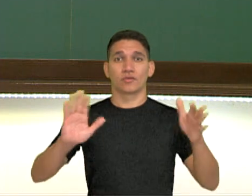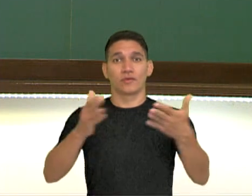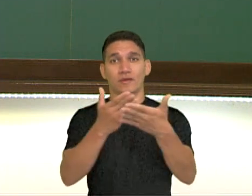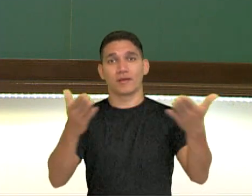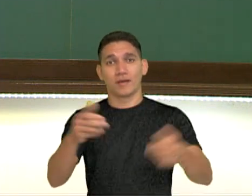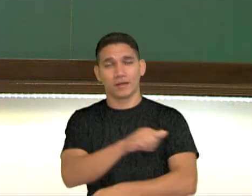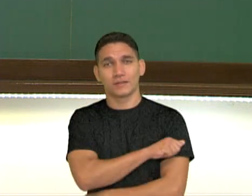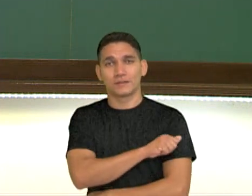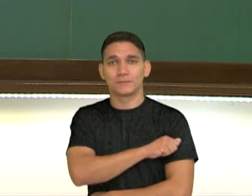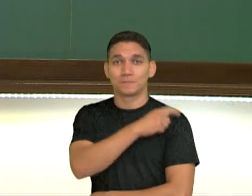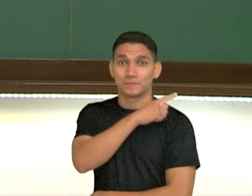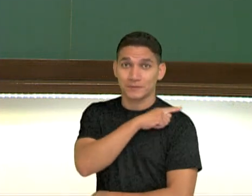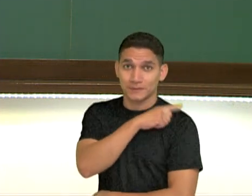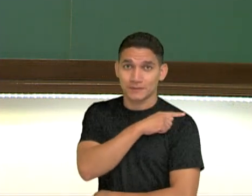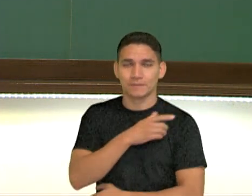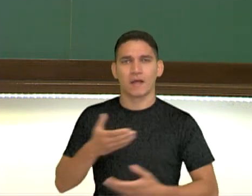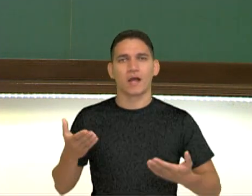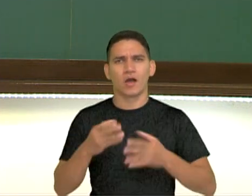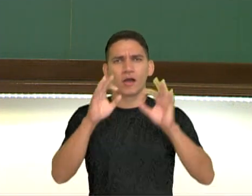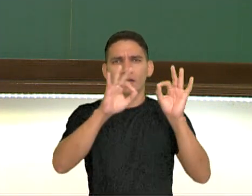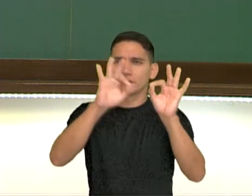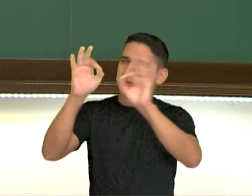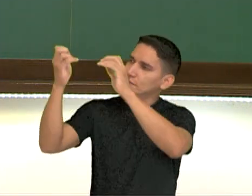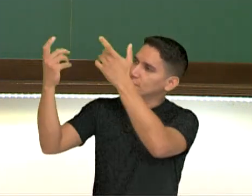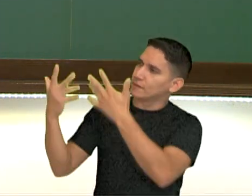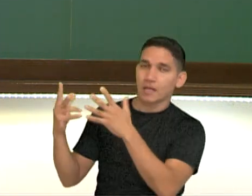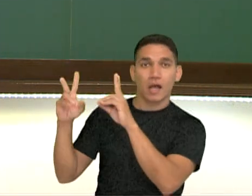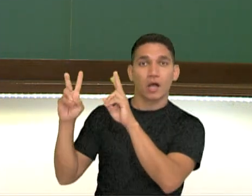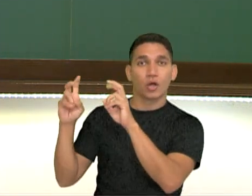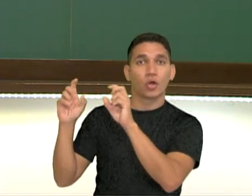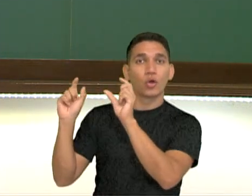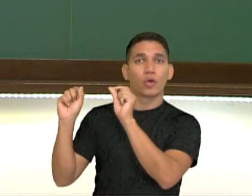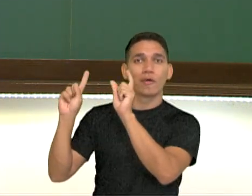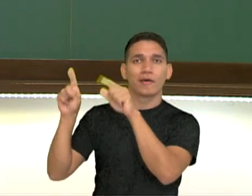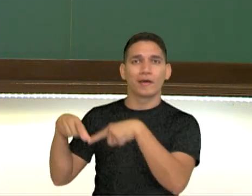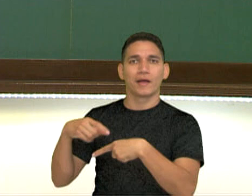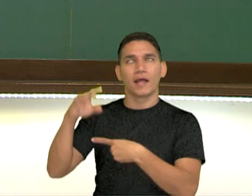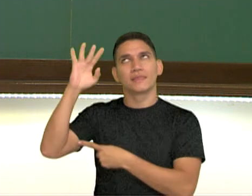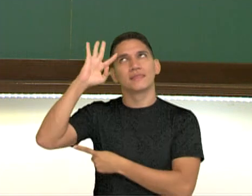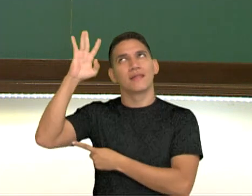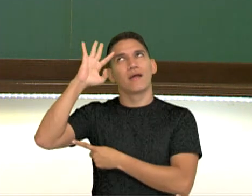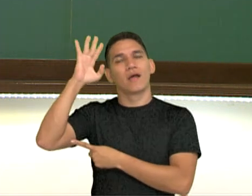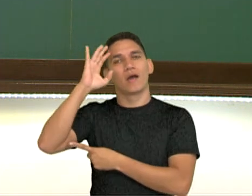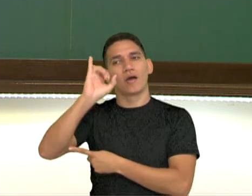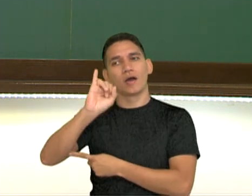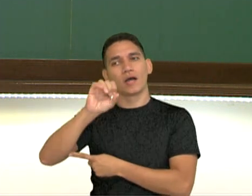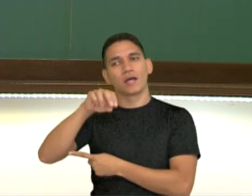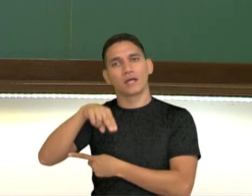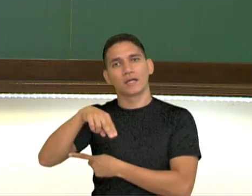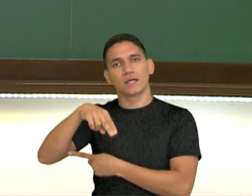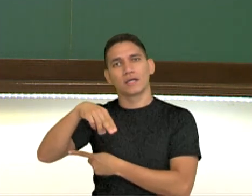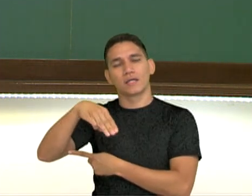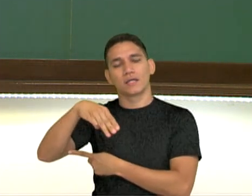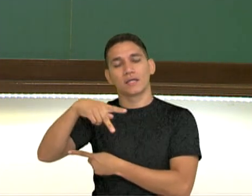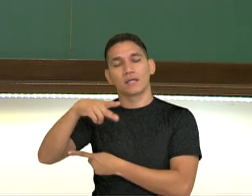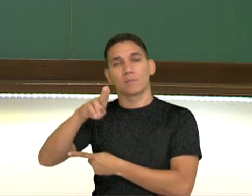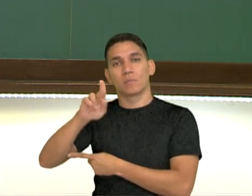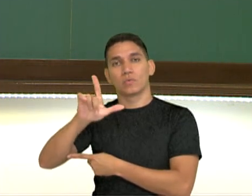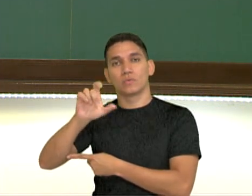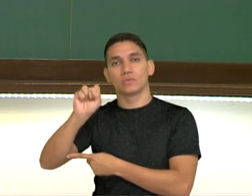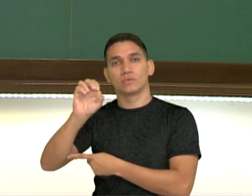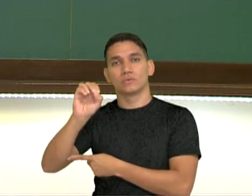Olá, estudantes da primeira série. Nesse vídeo, nós vamos falar sobre o teorema do impulso. Vamos